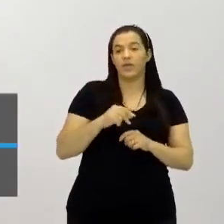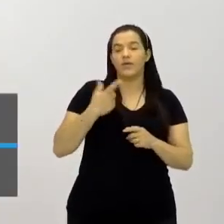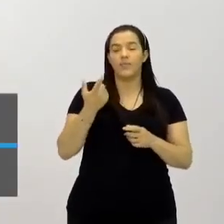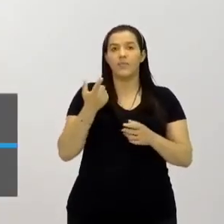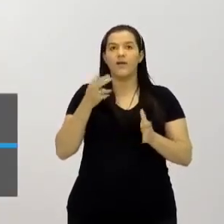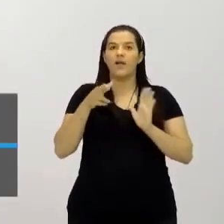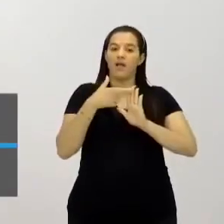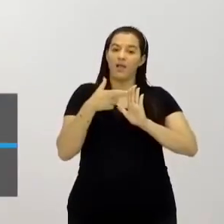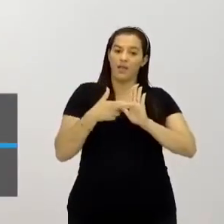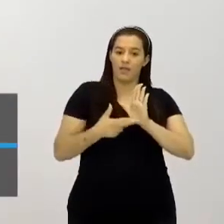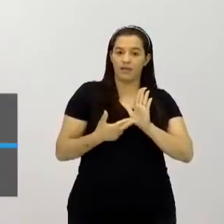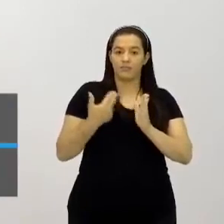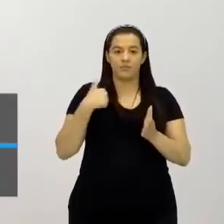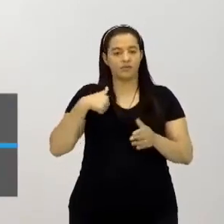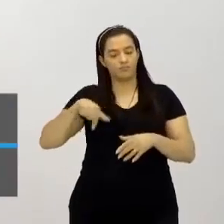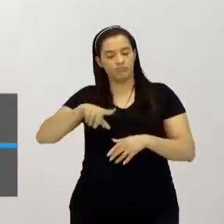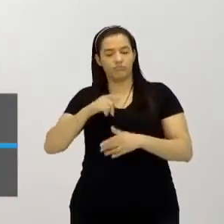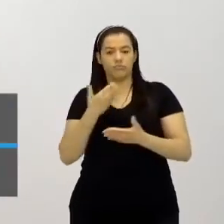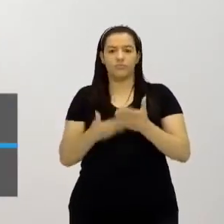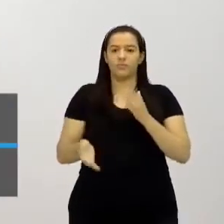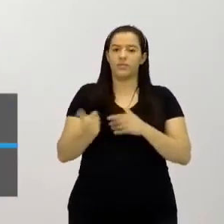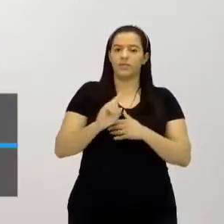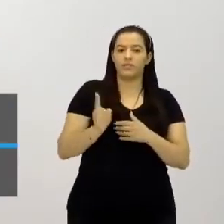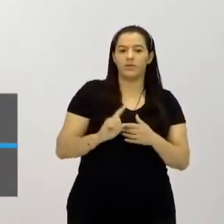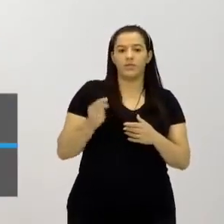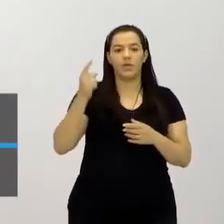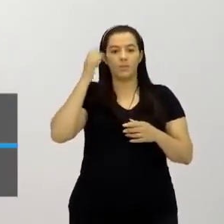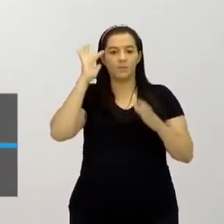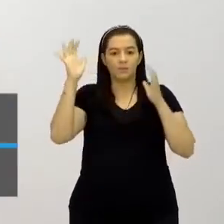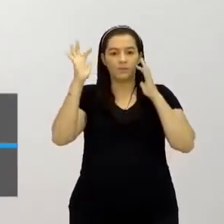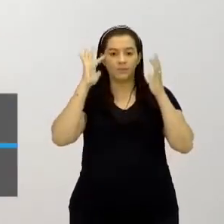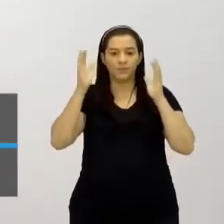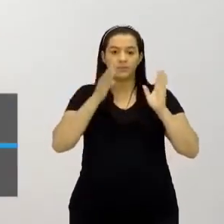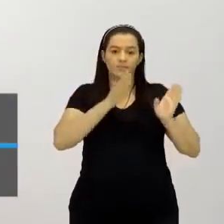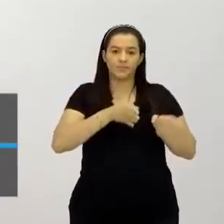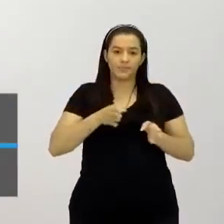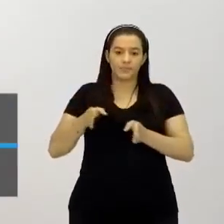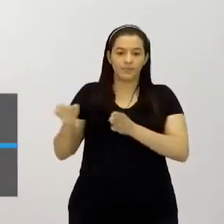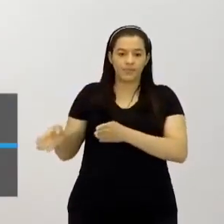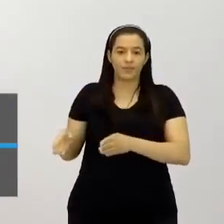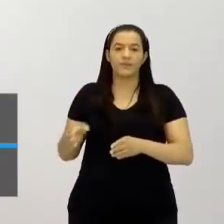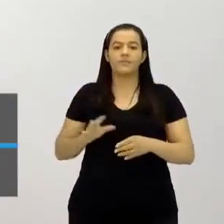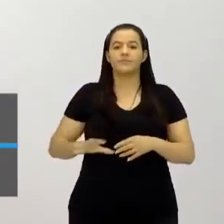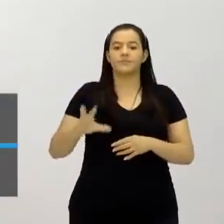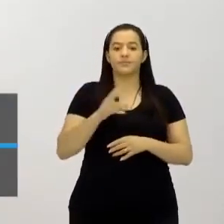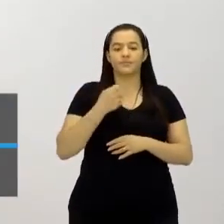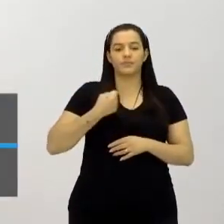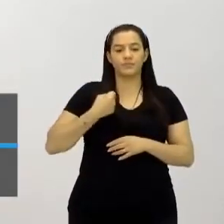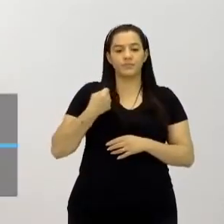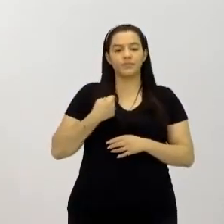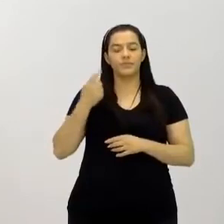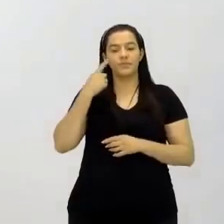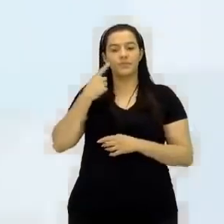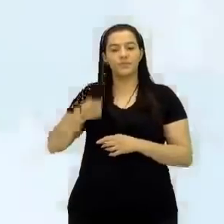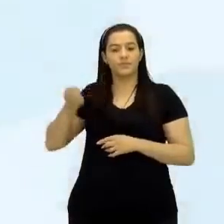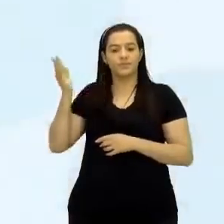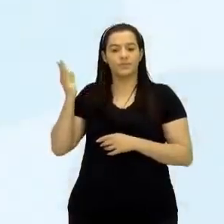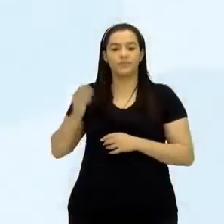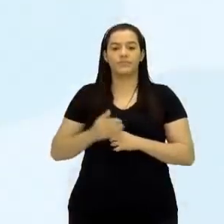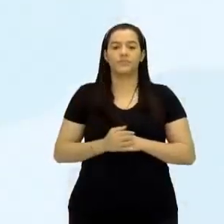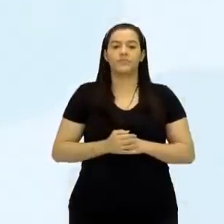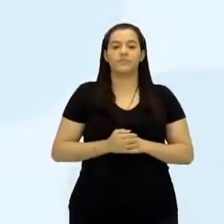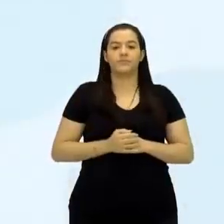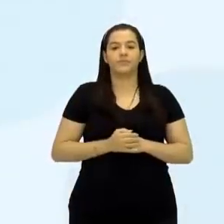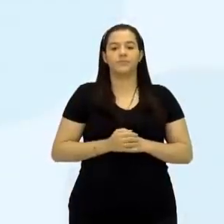regrinha para que a gente não se perca, para que a gente organize as ideias na hora de calcular a fração de um número. De olho na tela aí, ó, fica